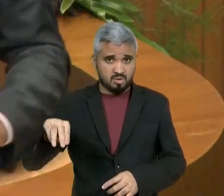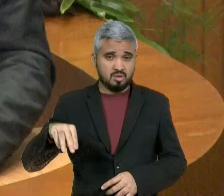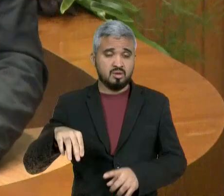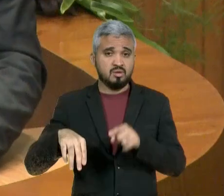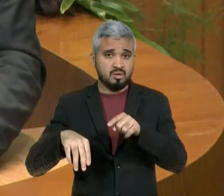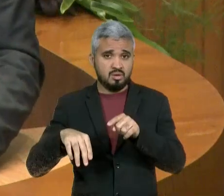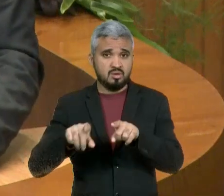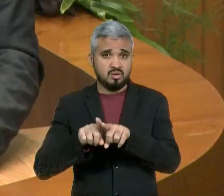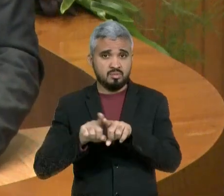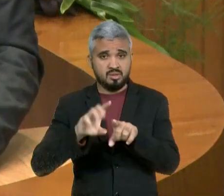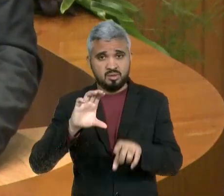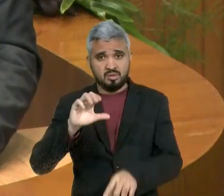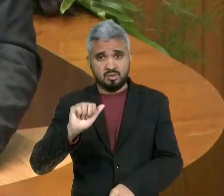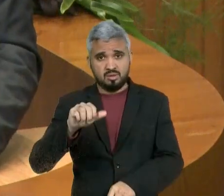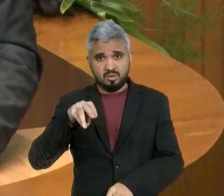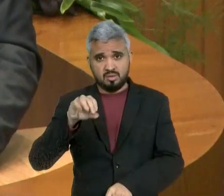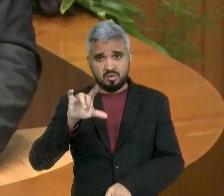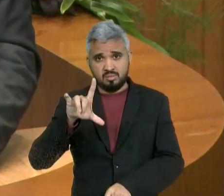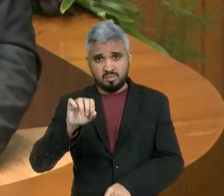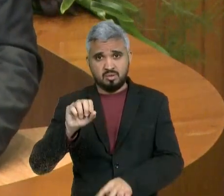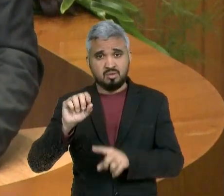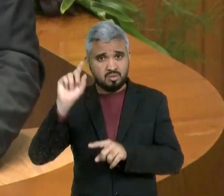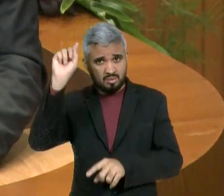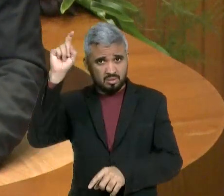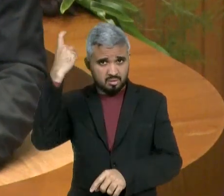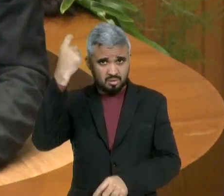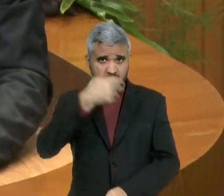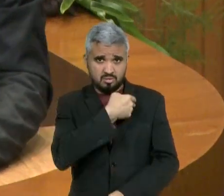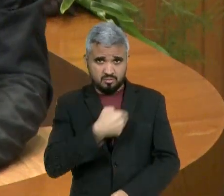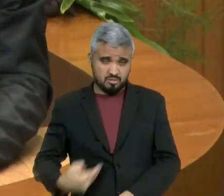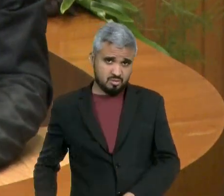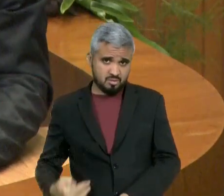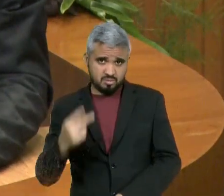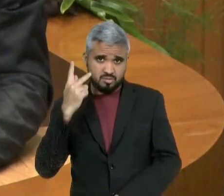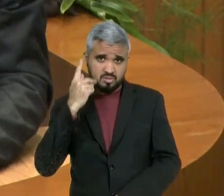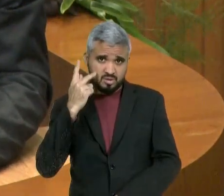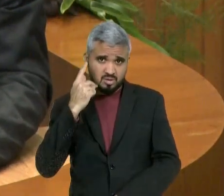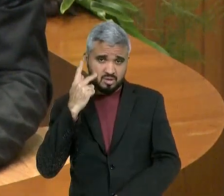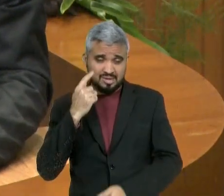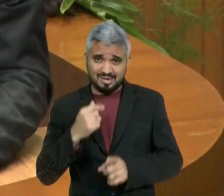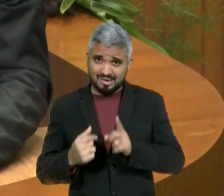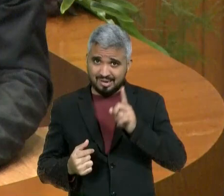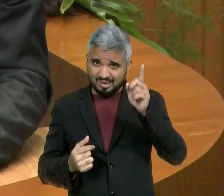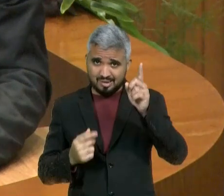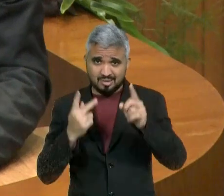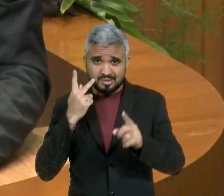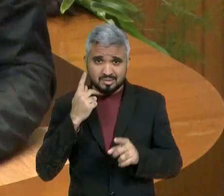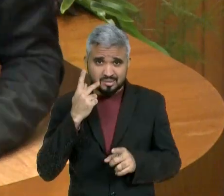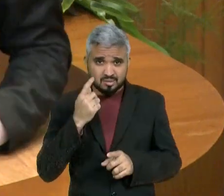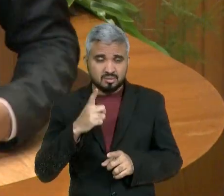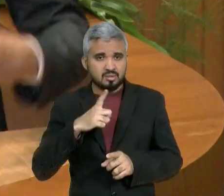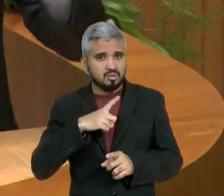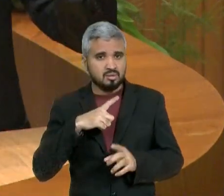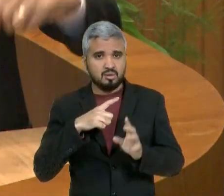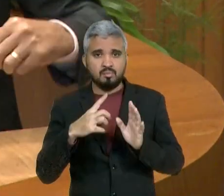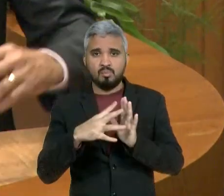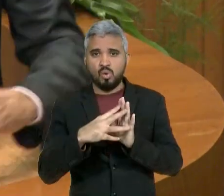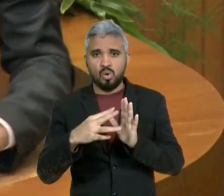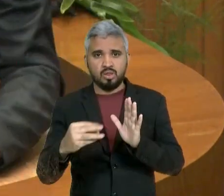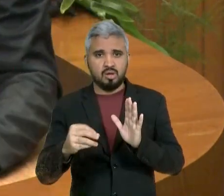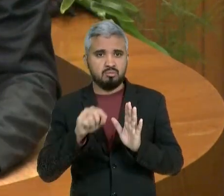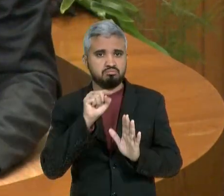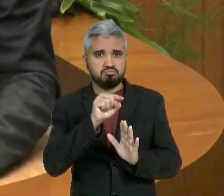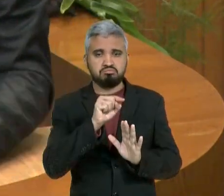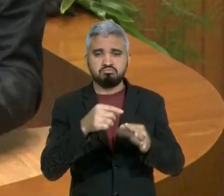escolas de tempo integral têm sido um sucesso, uma referência no estado do Ceará, assim como aqui